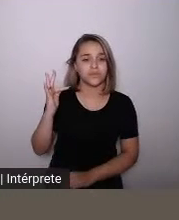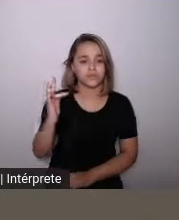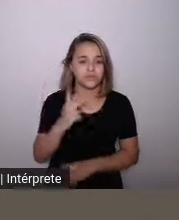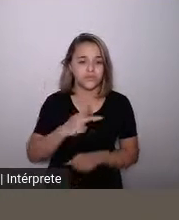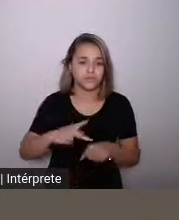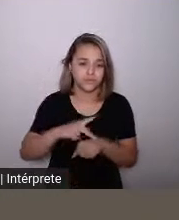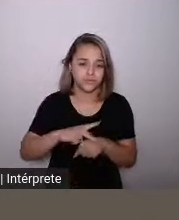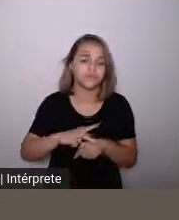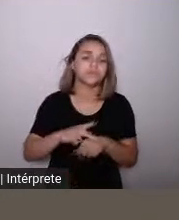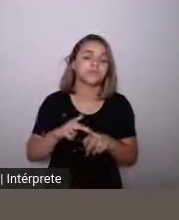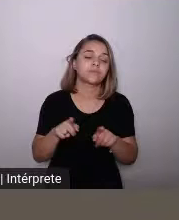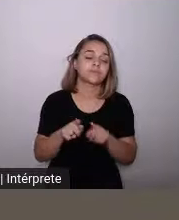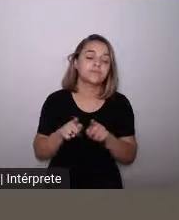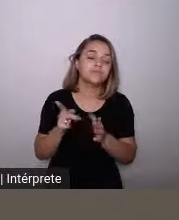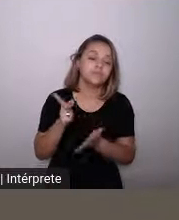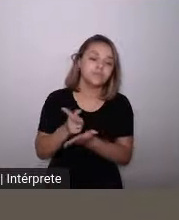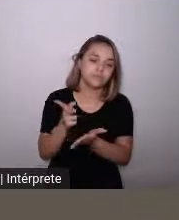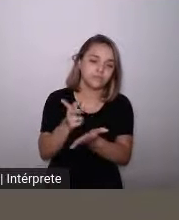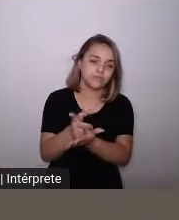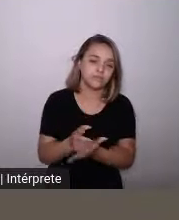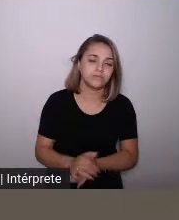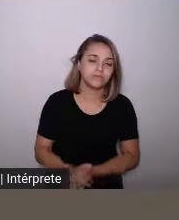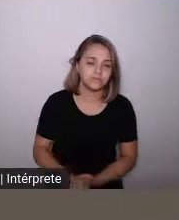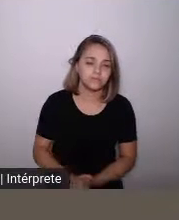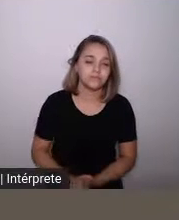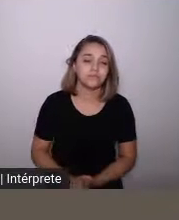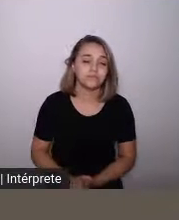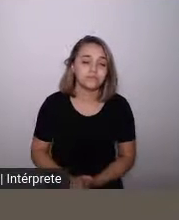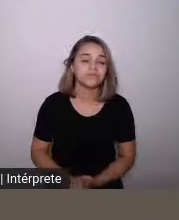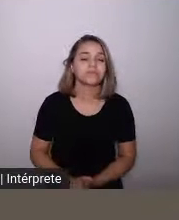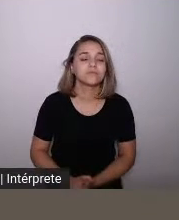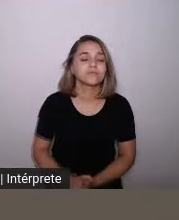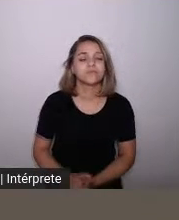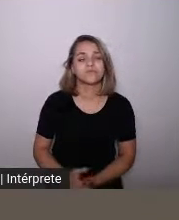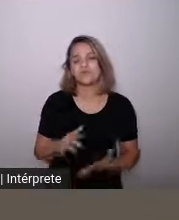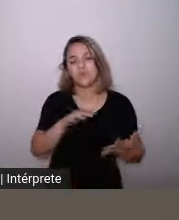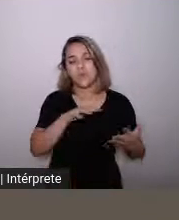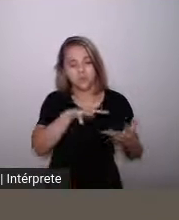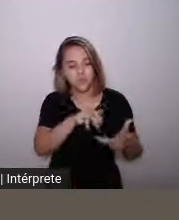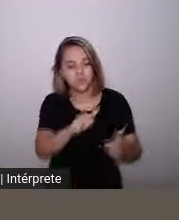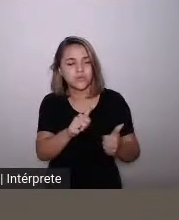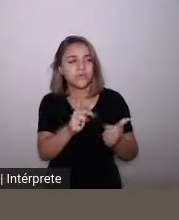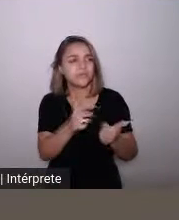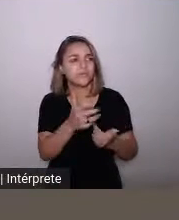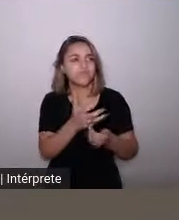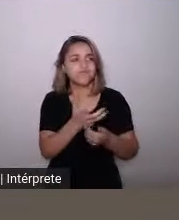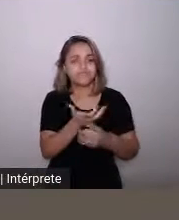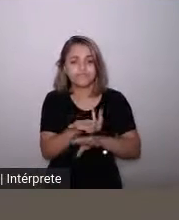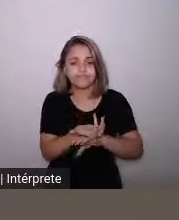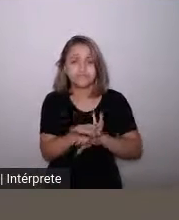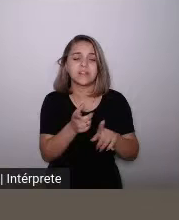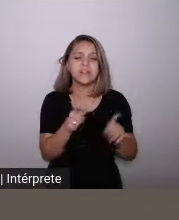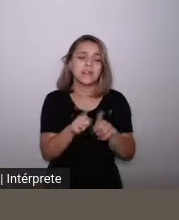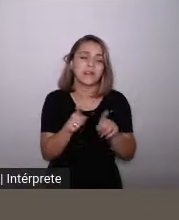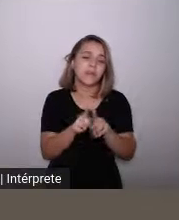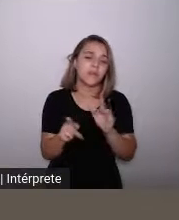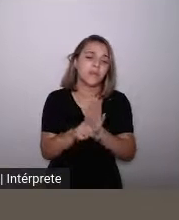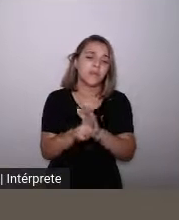manter no horizonte. Esse fim de mundo, que é a crise de uma elite monarquista e rural,